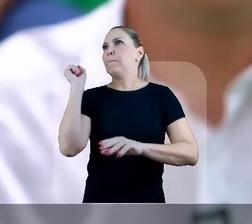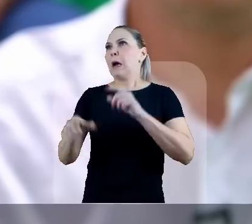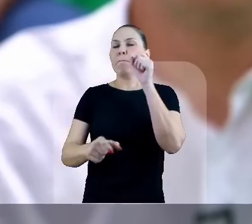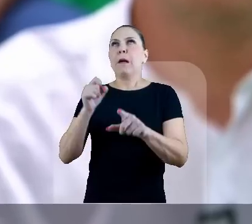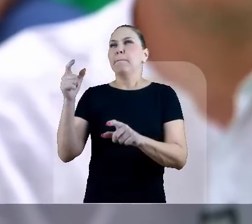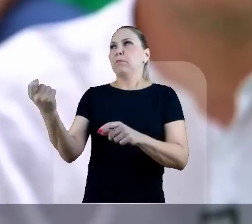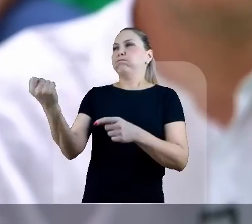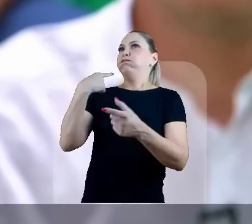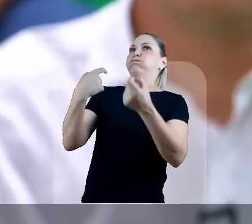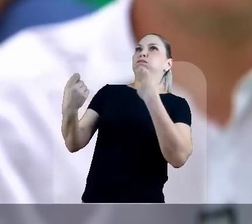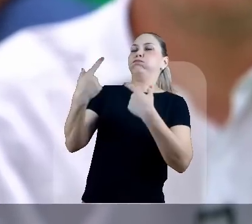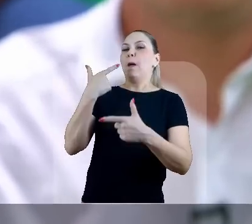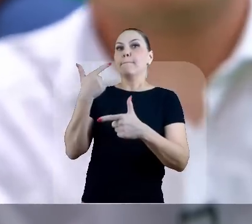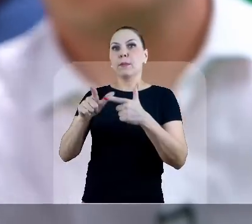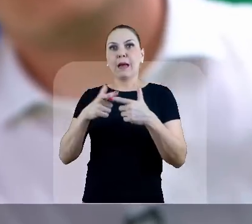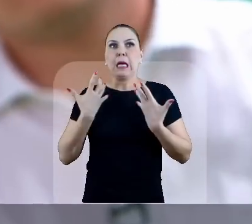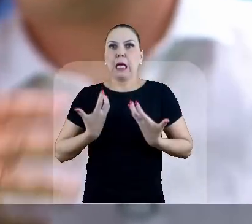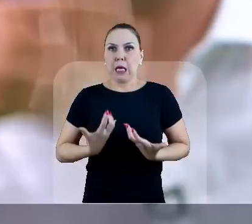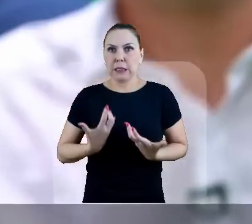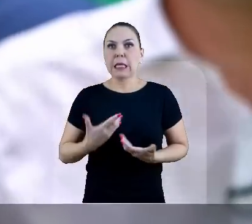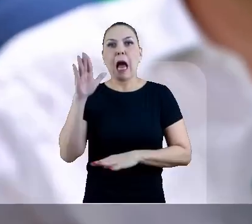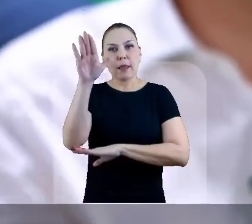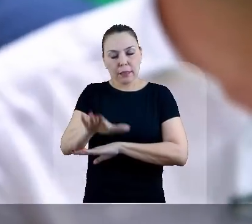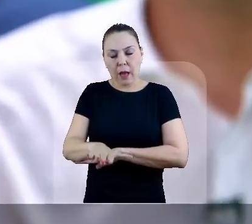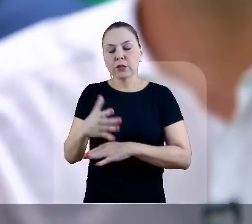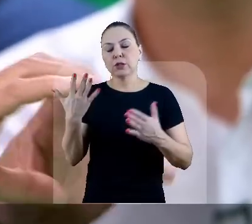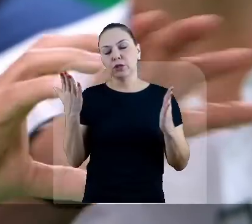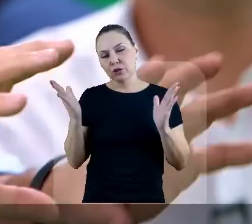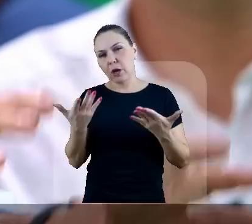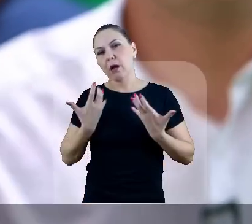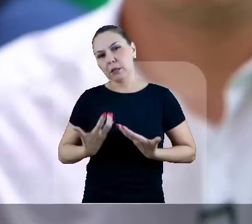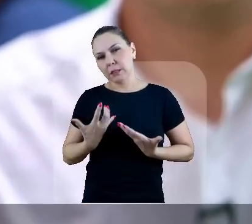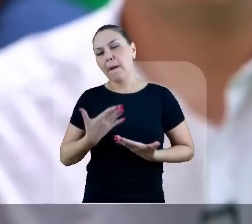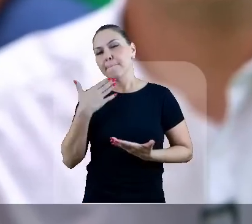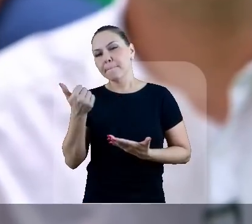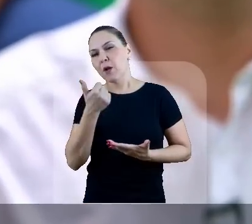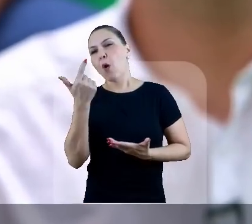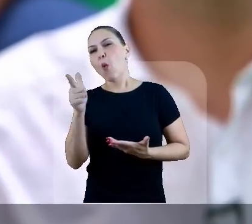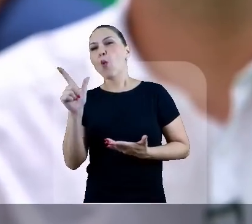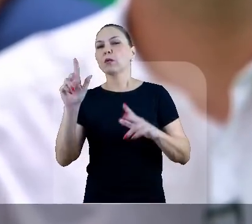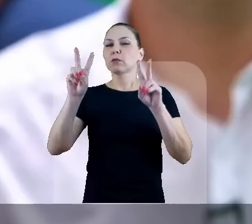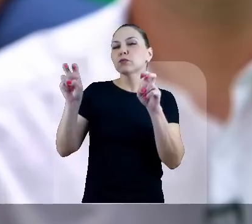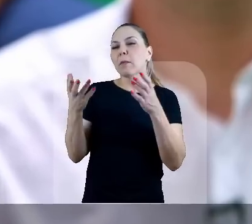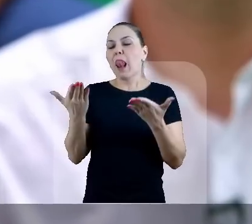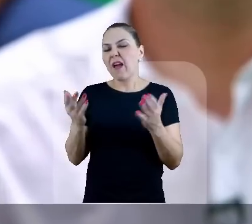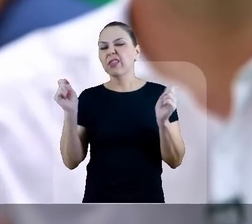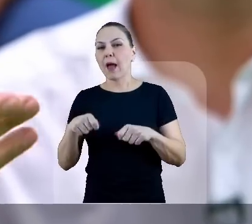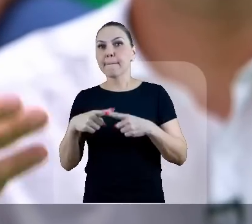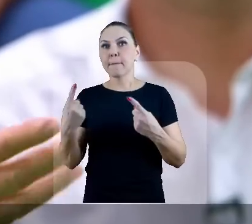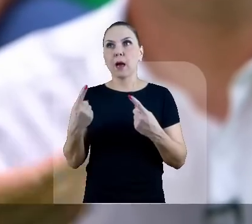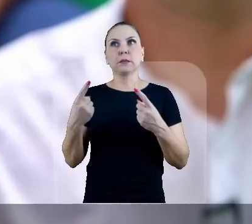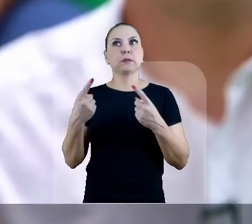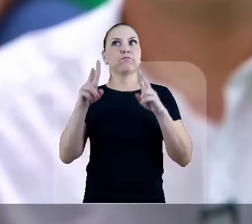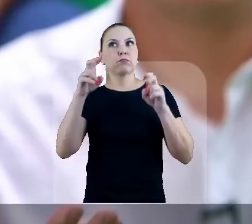pancada. Aí chega no final da tarde, está cansado, aquela coisa. Aí a gente falava de outras coisas, uma pauta mais leve. Mas aquela cadeira ali, falava